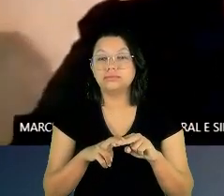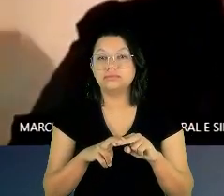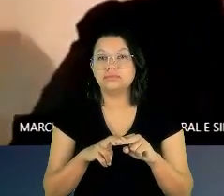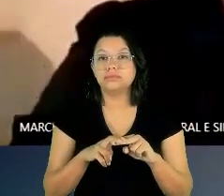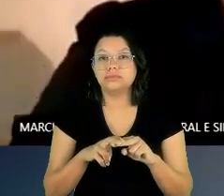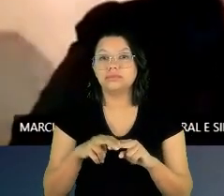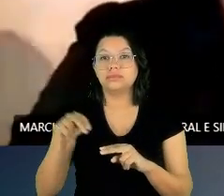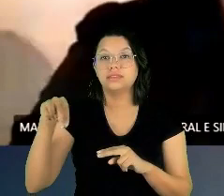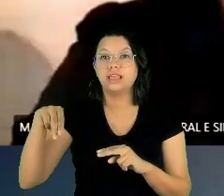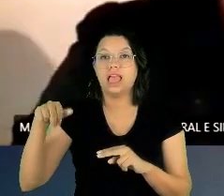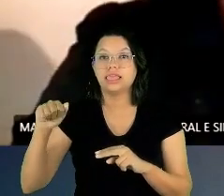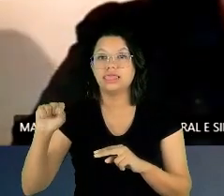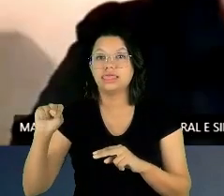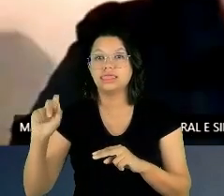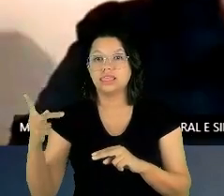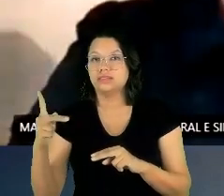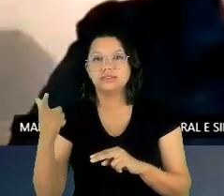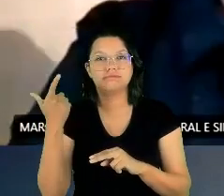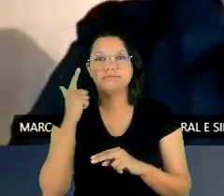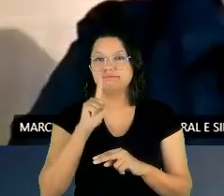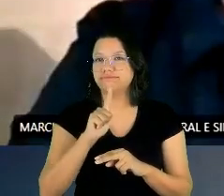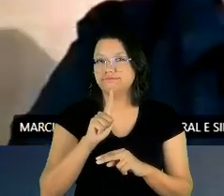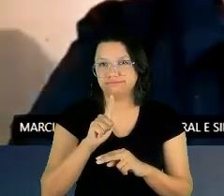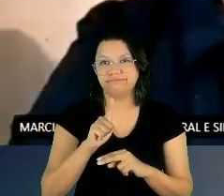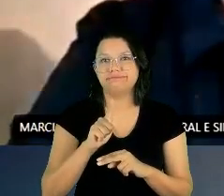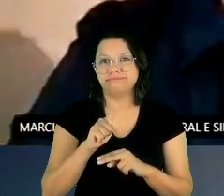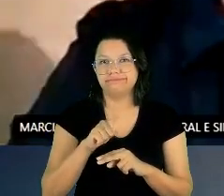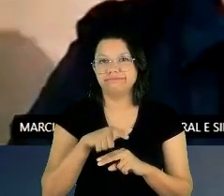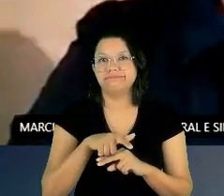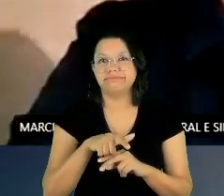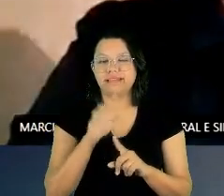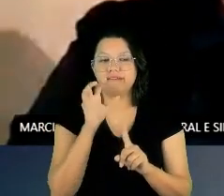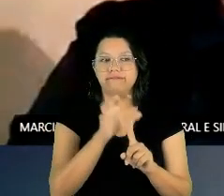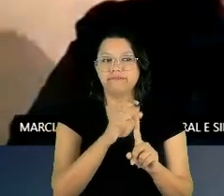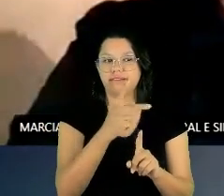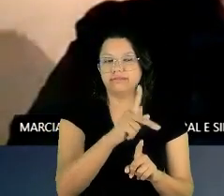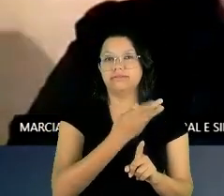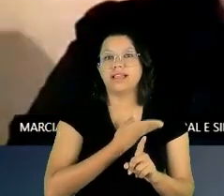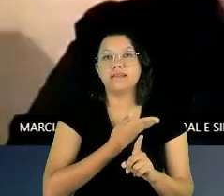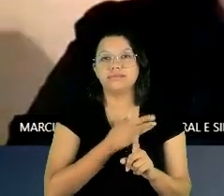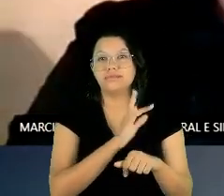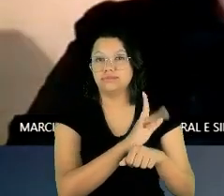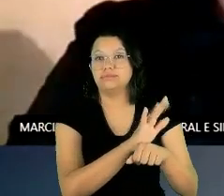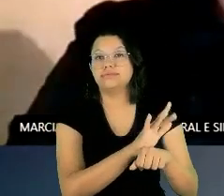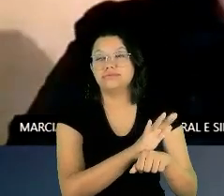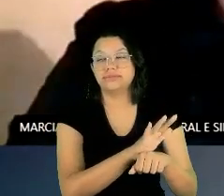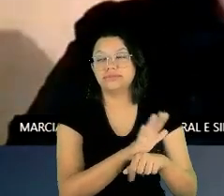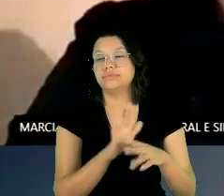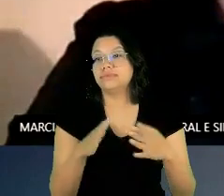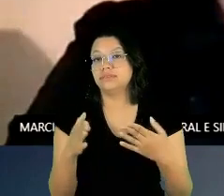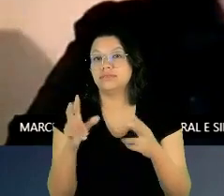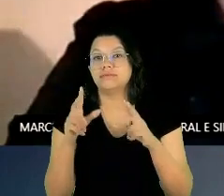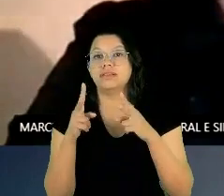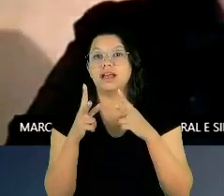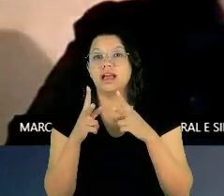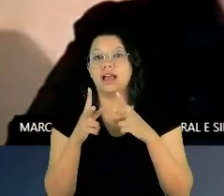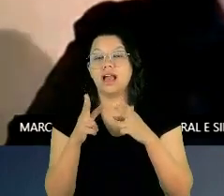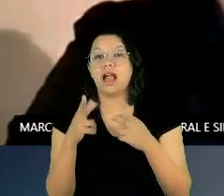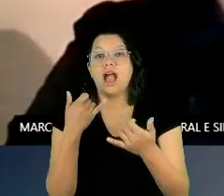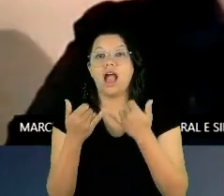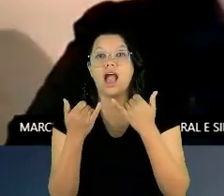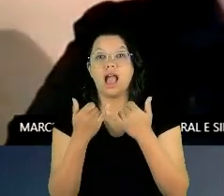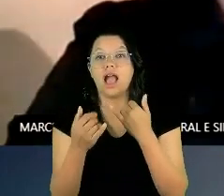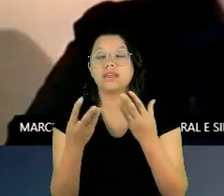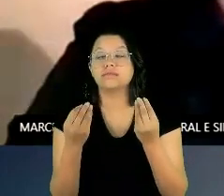Então, por isso que Nash não conseguiu convencer seus colegas, assim como os homens também, é uma questão hormonal, as preferências,